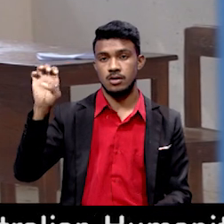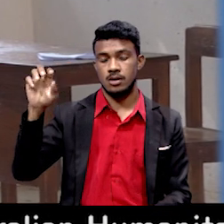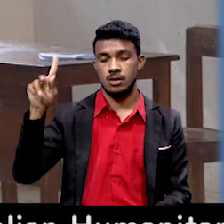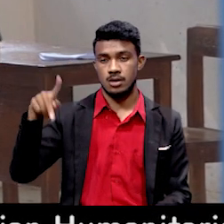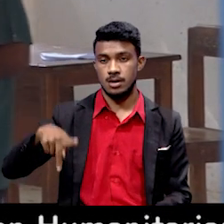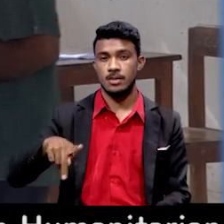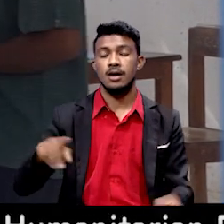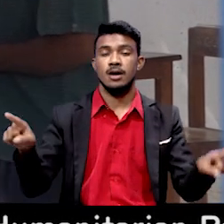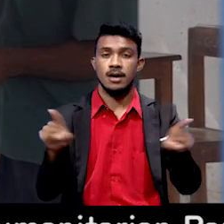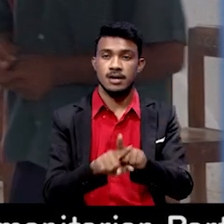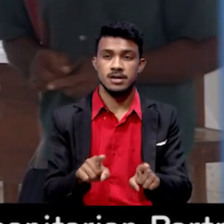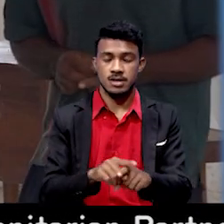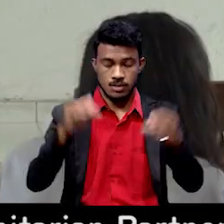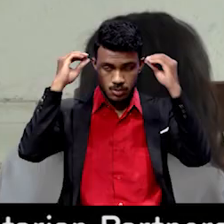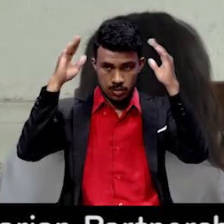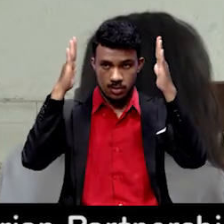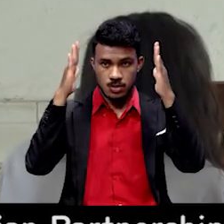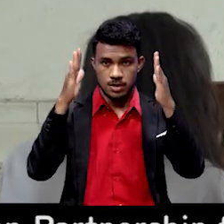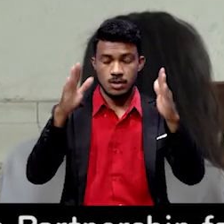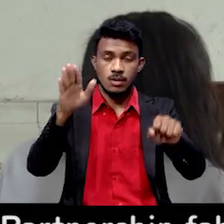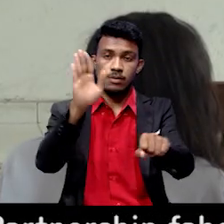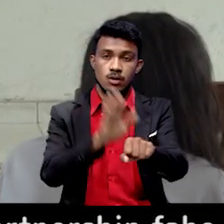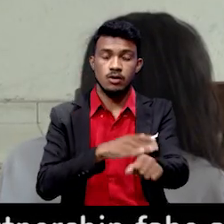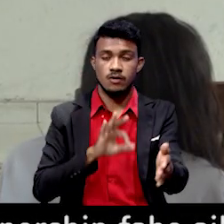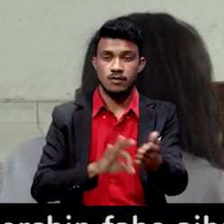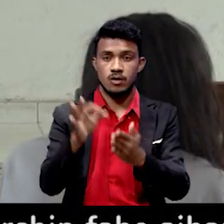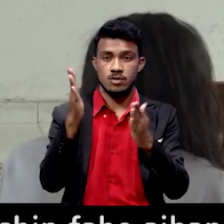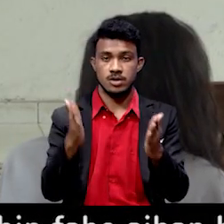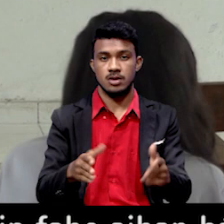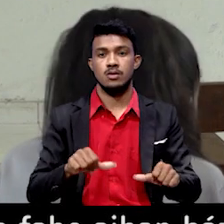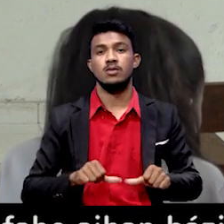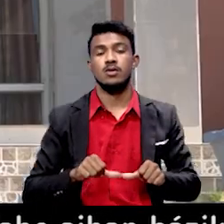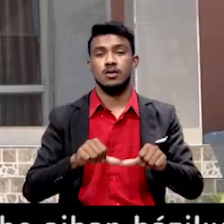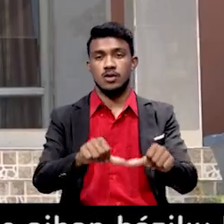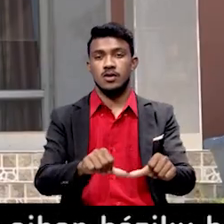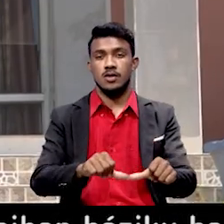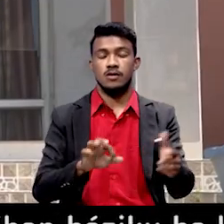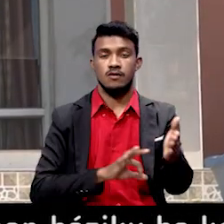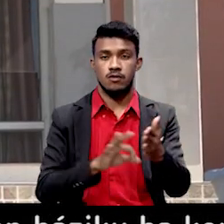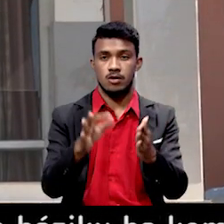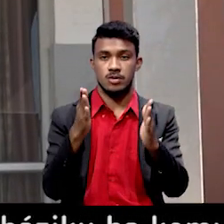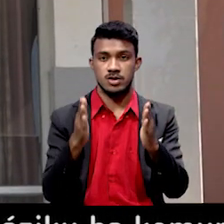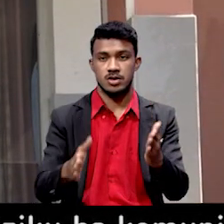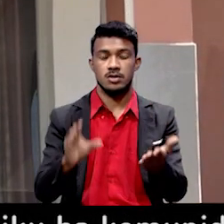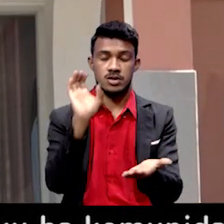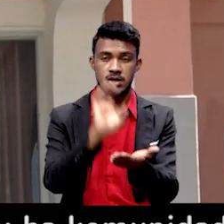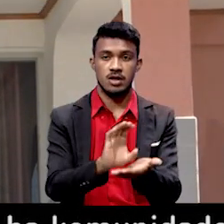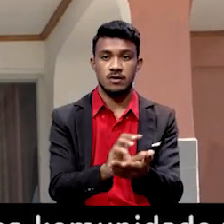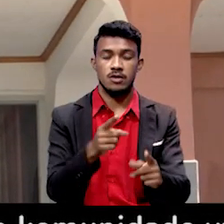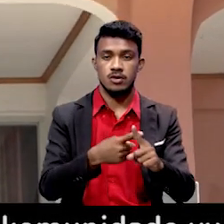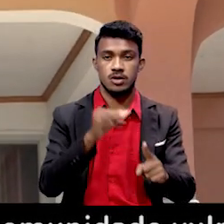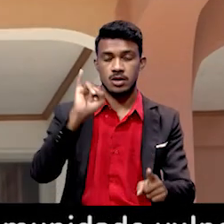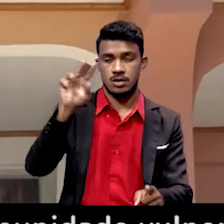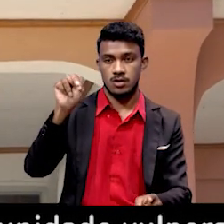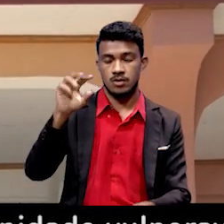sai hanesan, assunto ida, né? Bolo, formação continua. Parte formação científico usa em Fordepe,